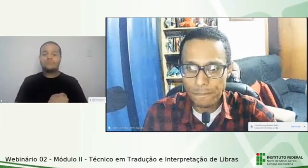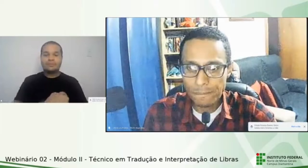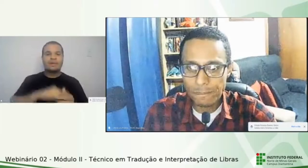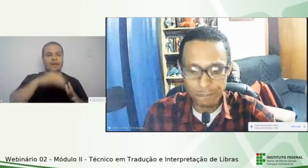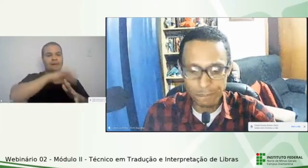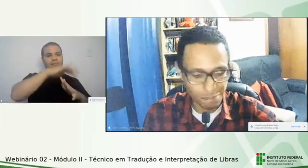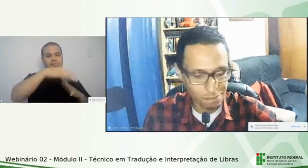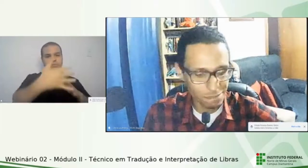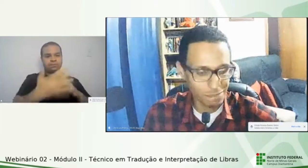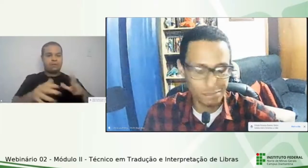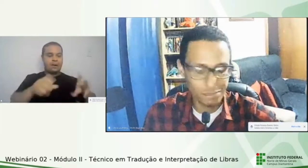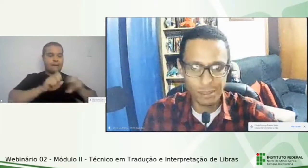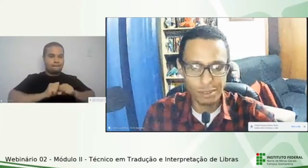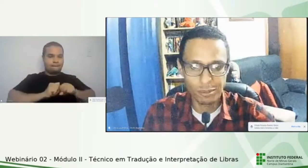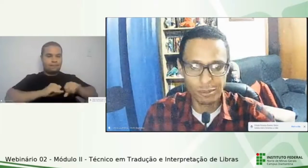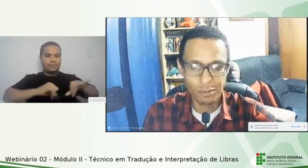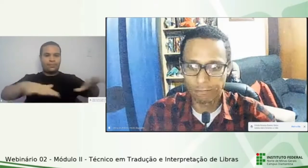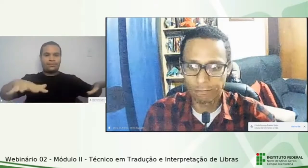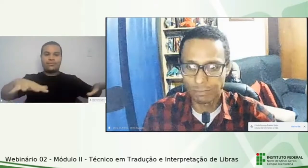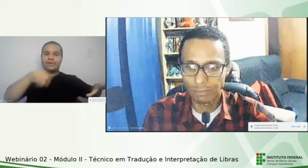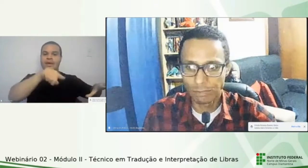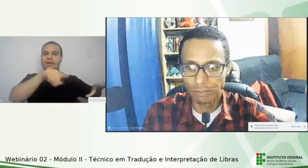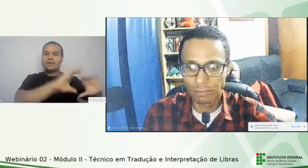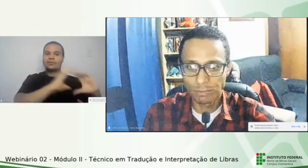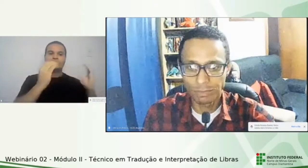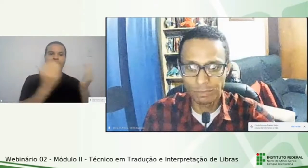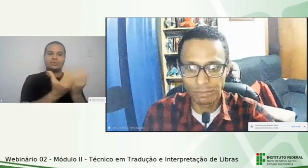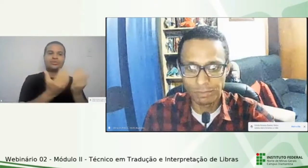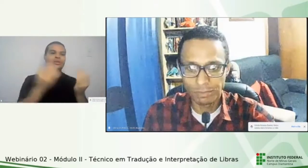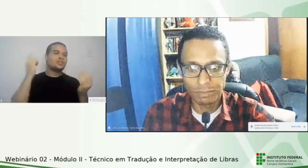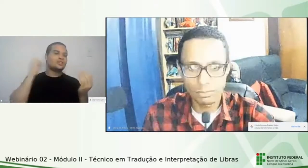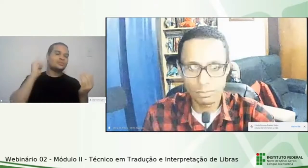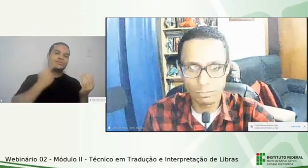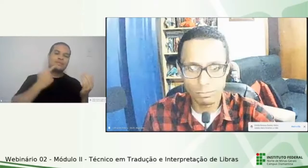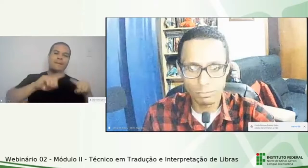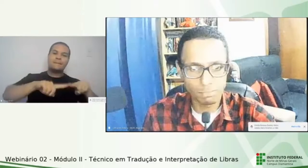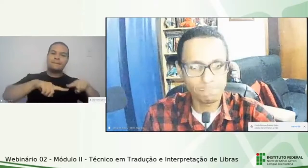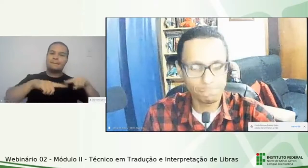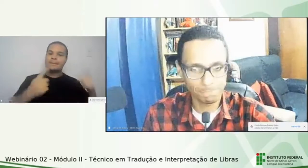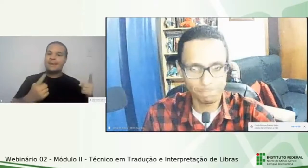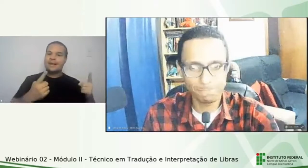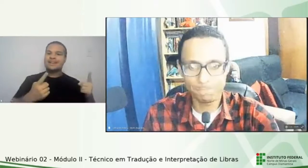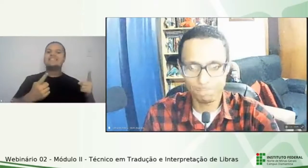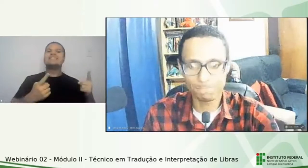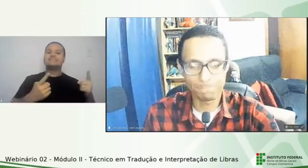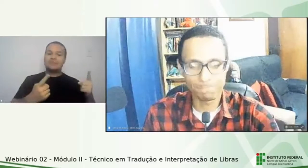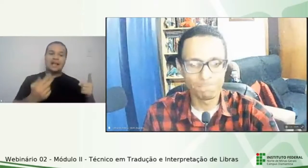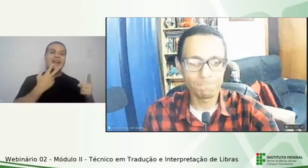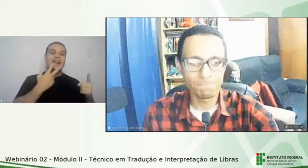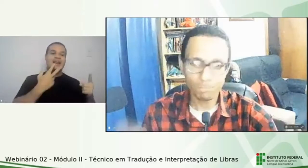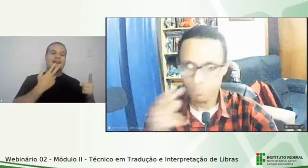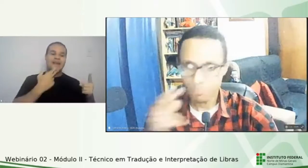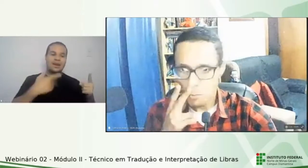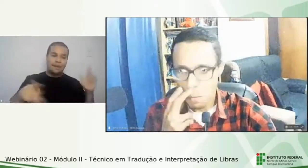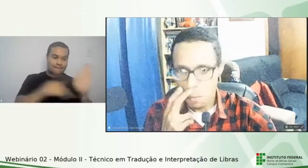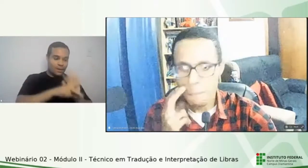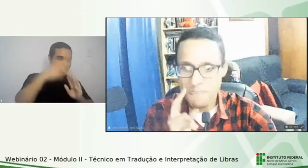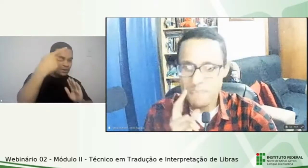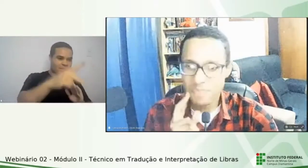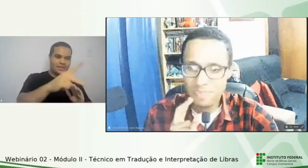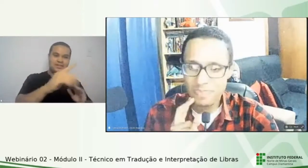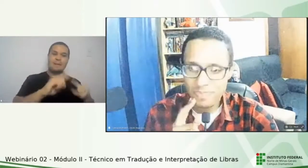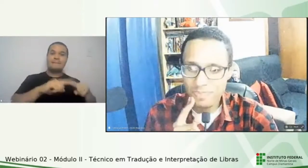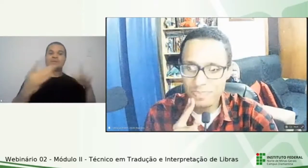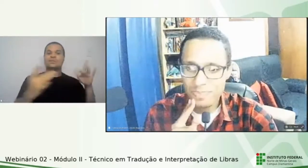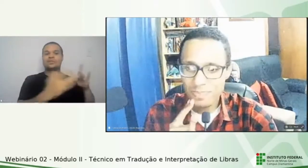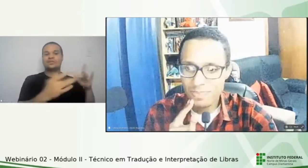Libras em uma comunidade surda que não tem acesso ao ensino da própria língua. E aí, na sequência,